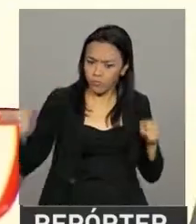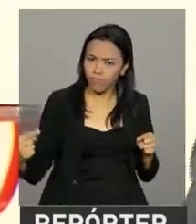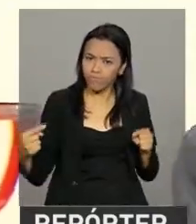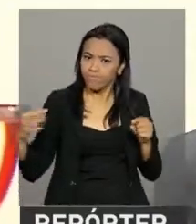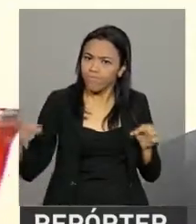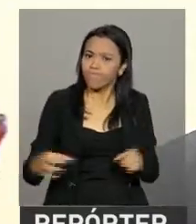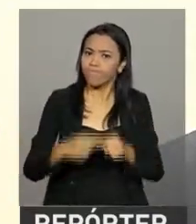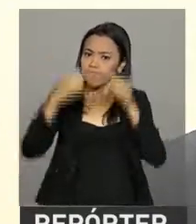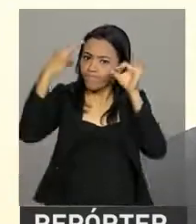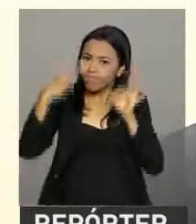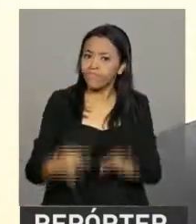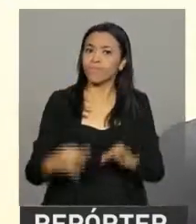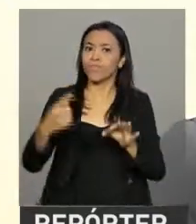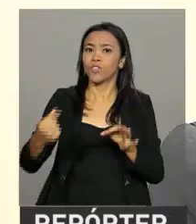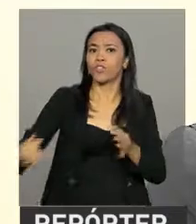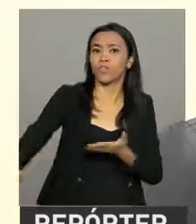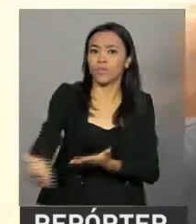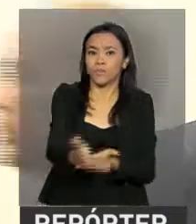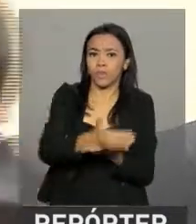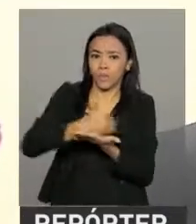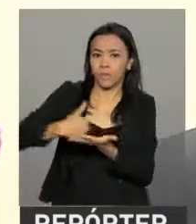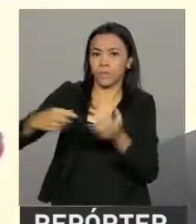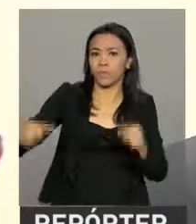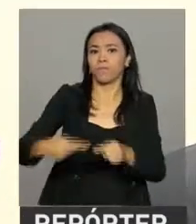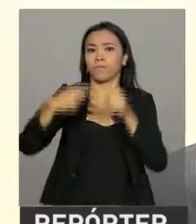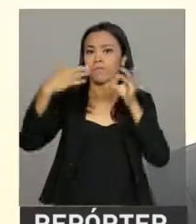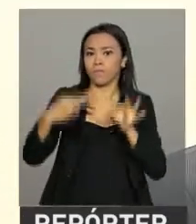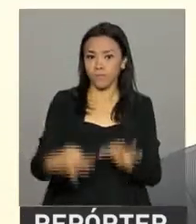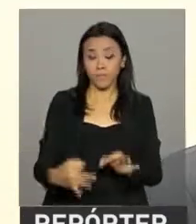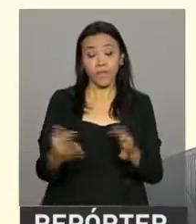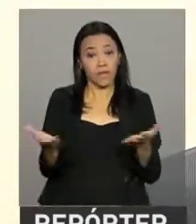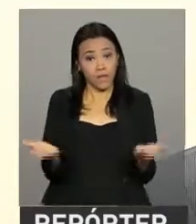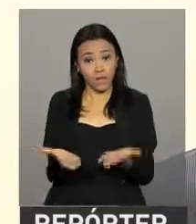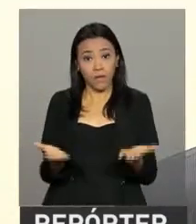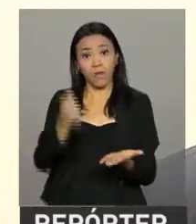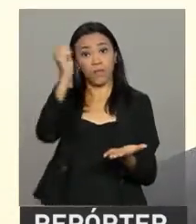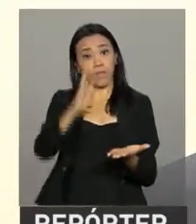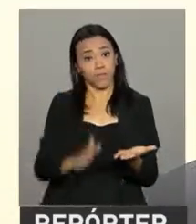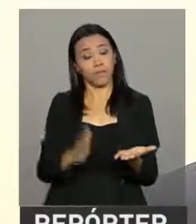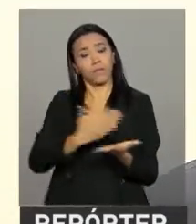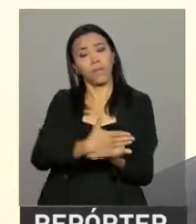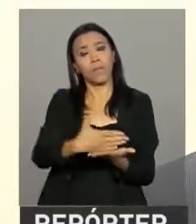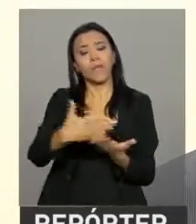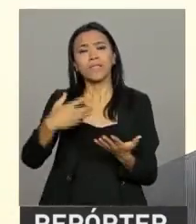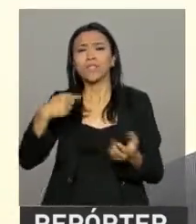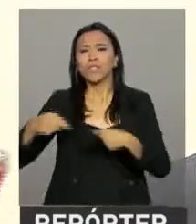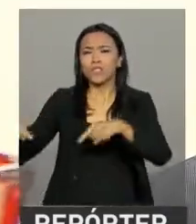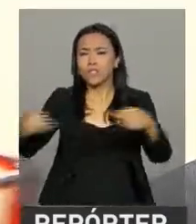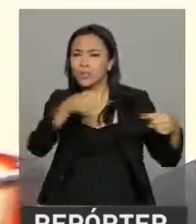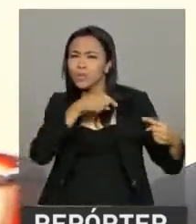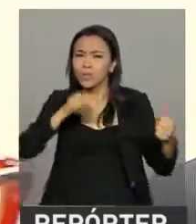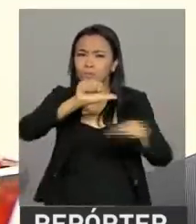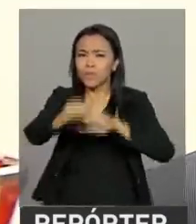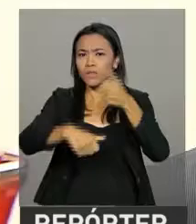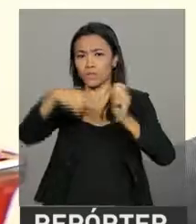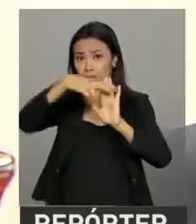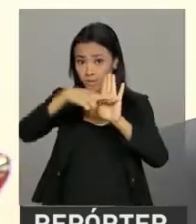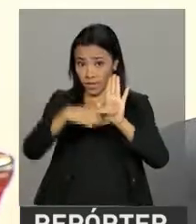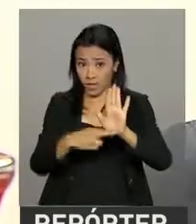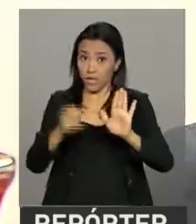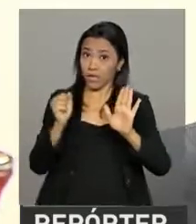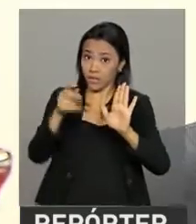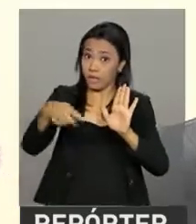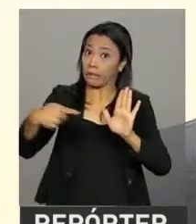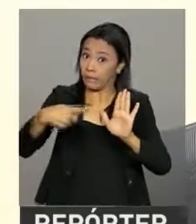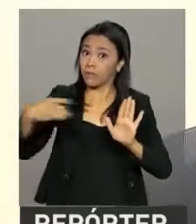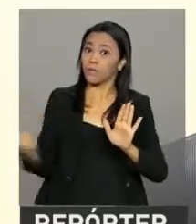tanto na receita quanto da despesa e que o brasil agora começa a discutir uma reforma de previdência que é importante e